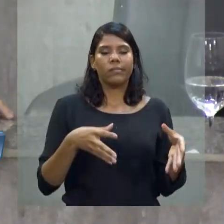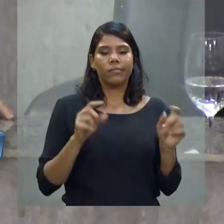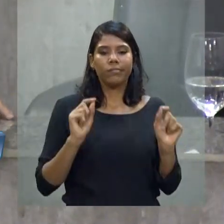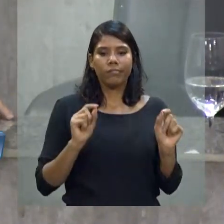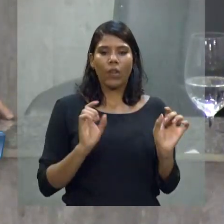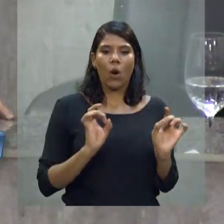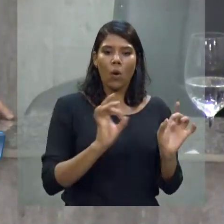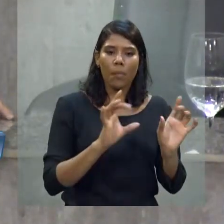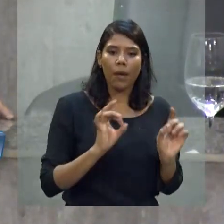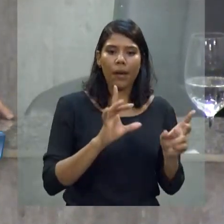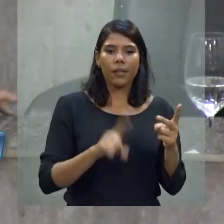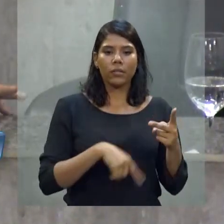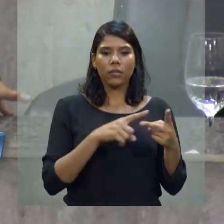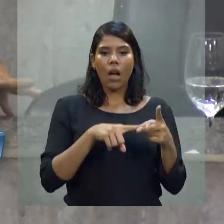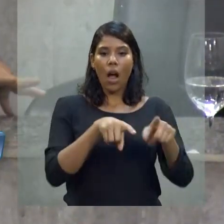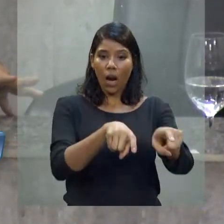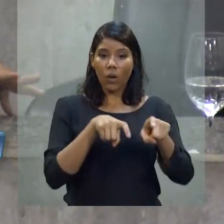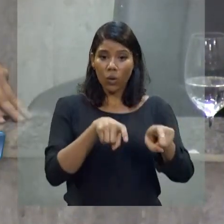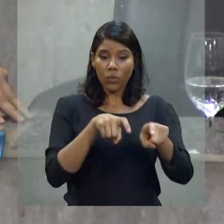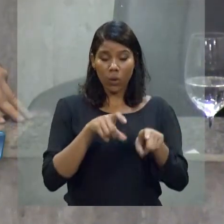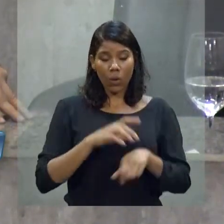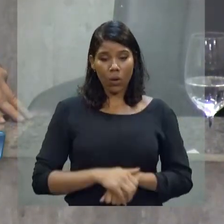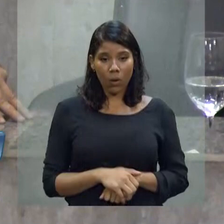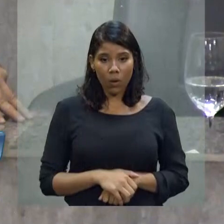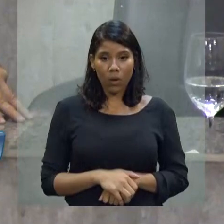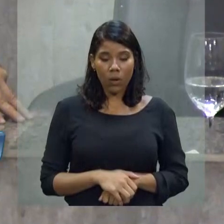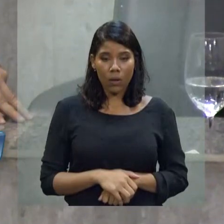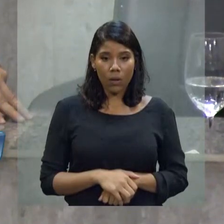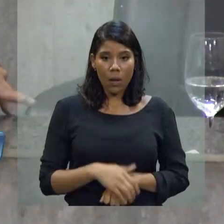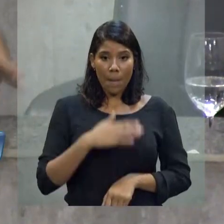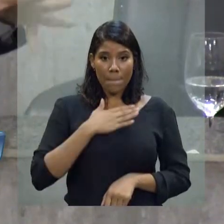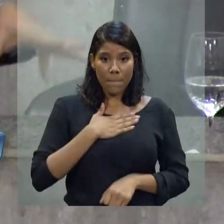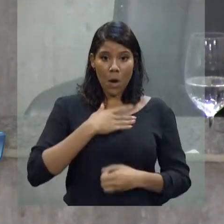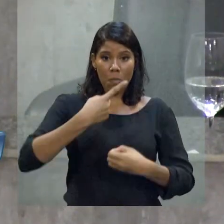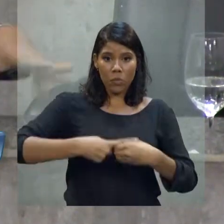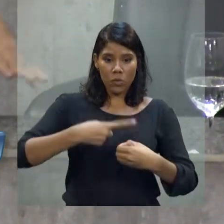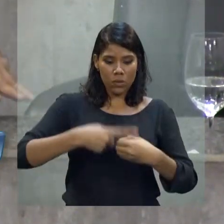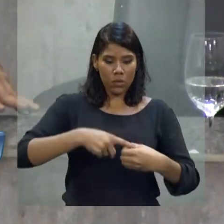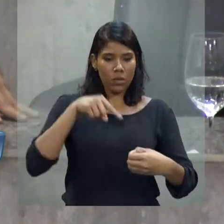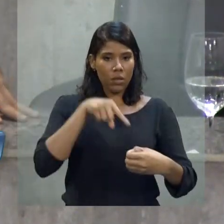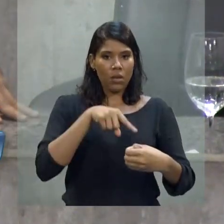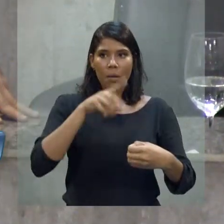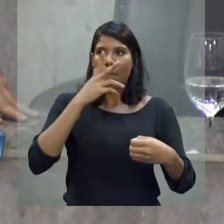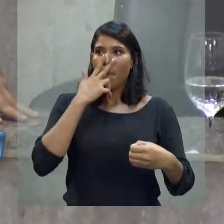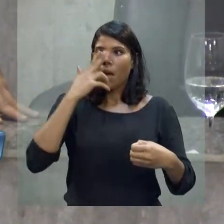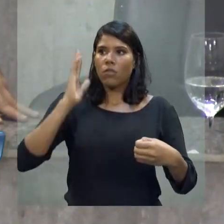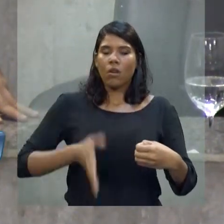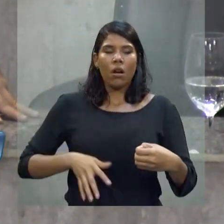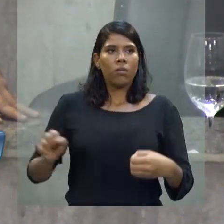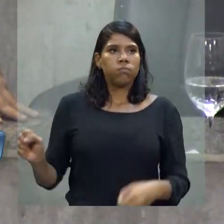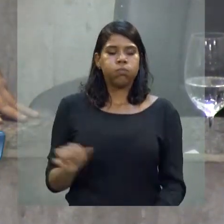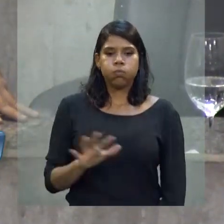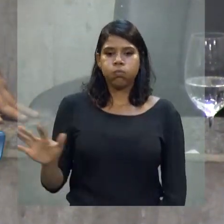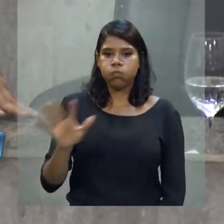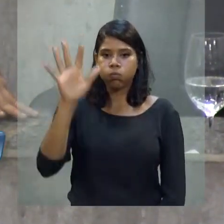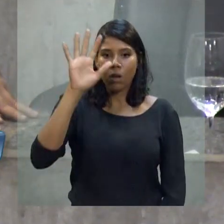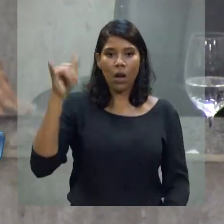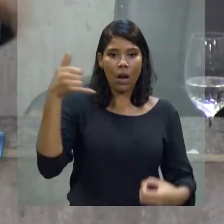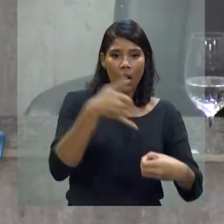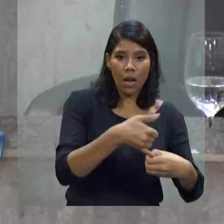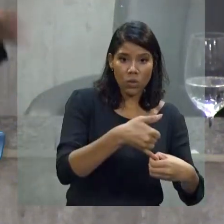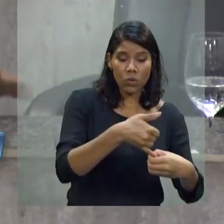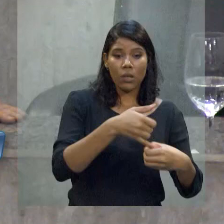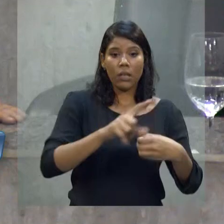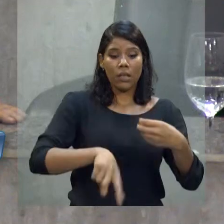casa. Meu município, lamentavelmente, vem batendo recorde após recorde. É a gasolina e o álcool